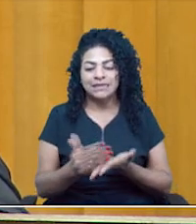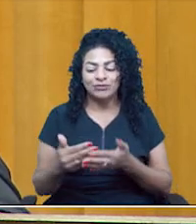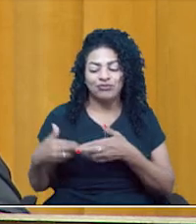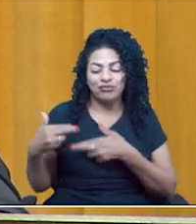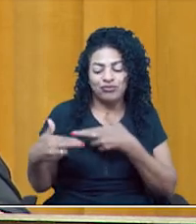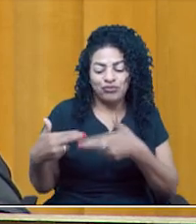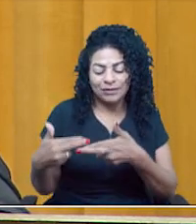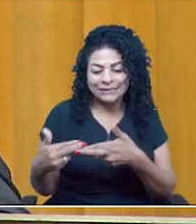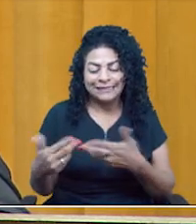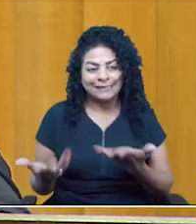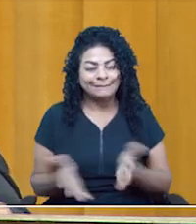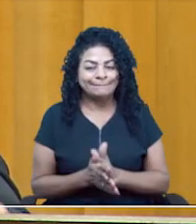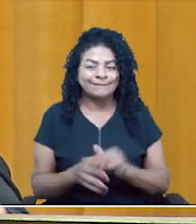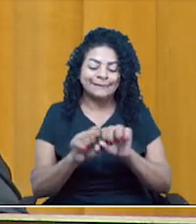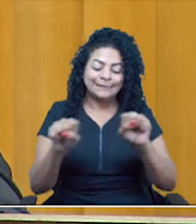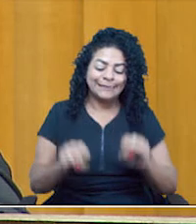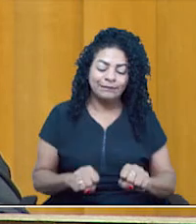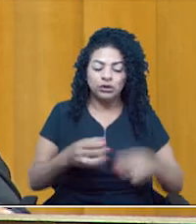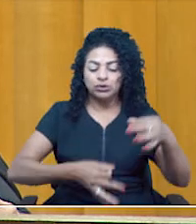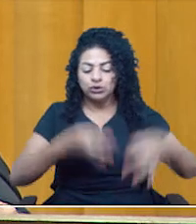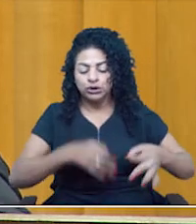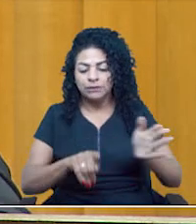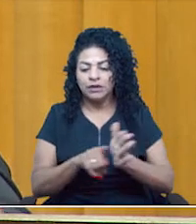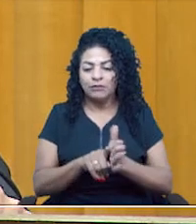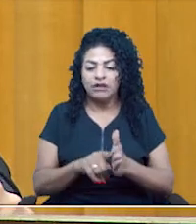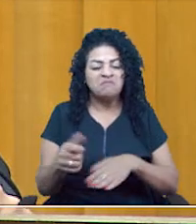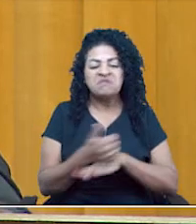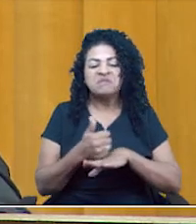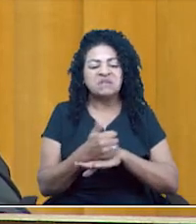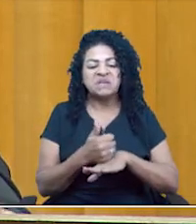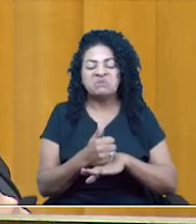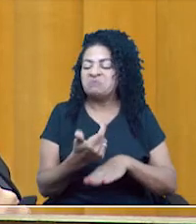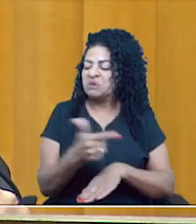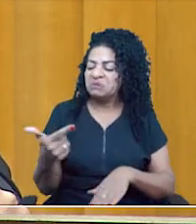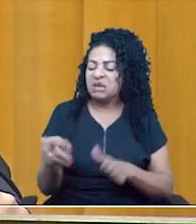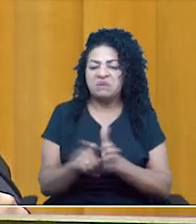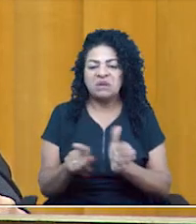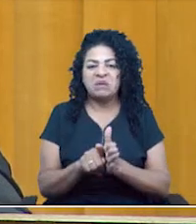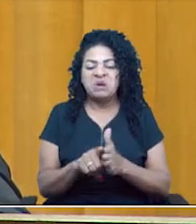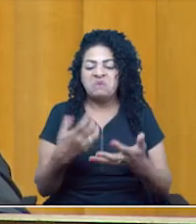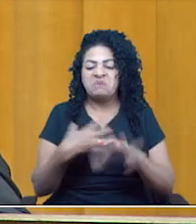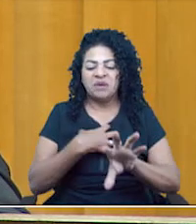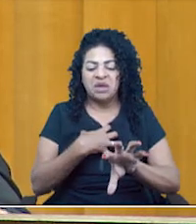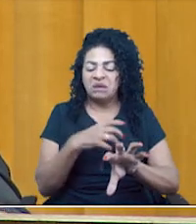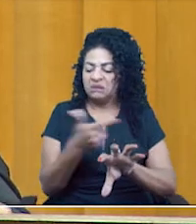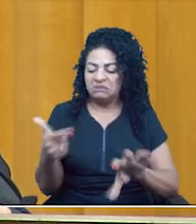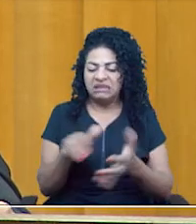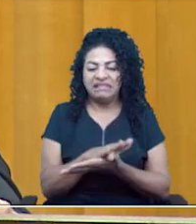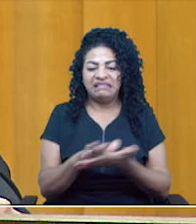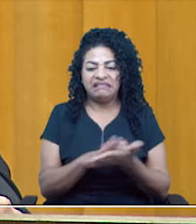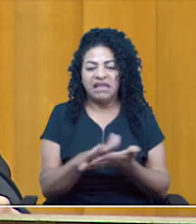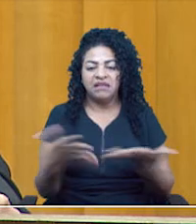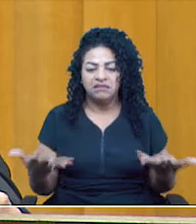no sistema de justiça como uma carreira. Não tem integralidade, não tem paridade, não tem... Isso é